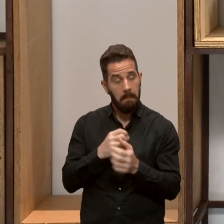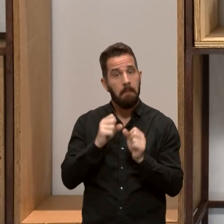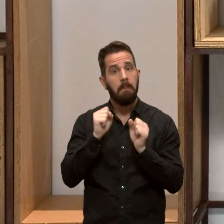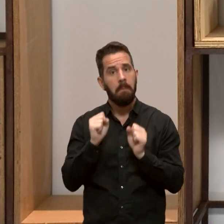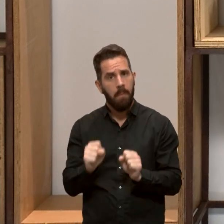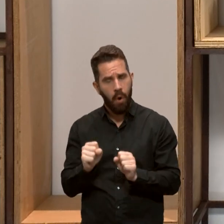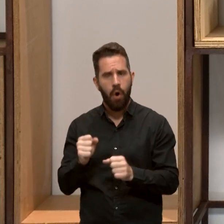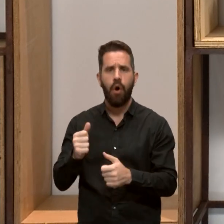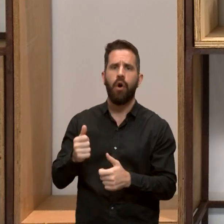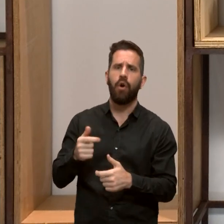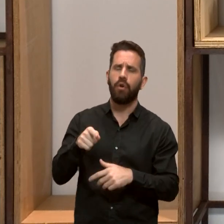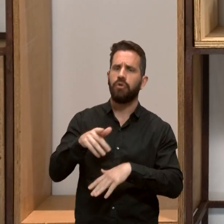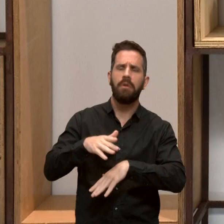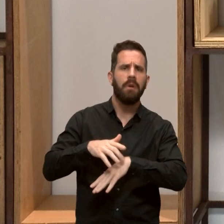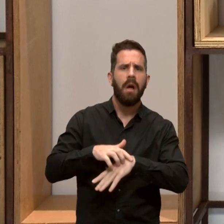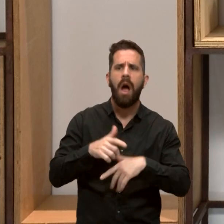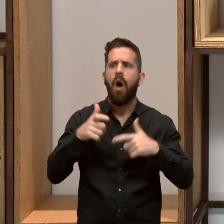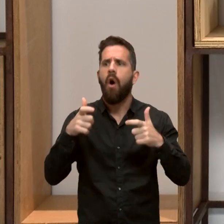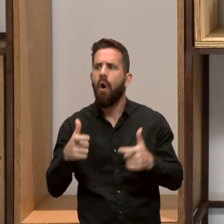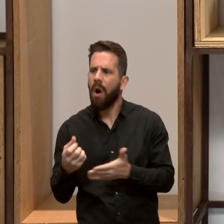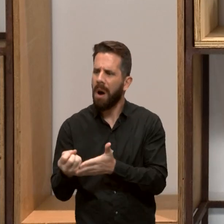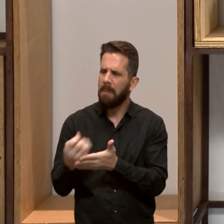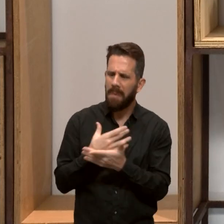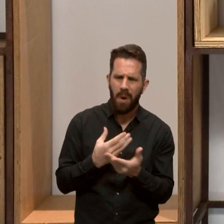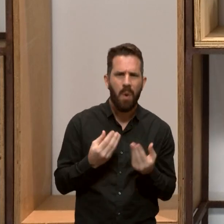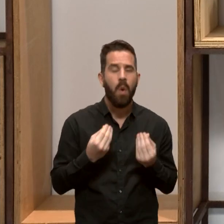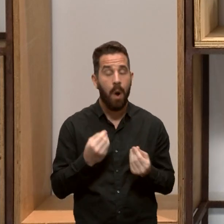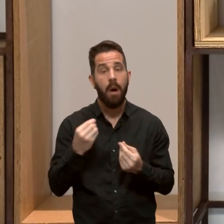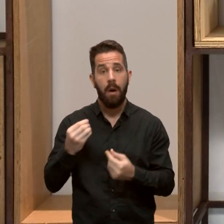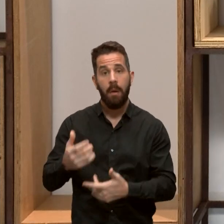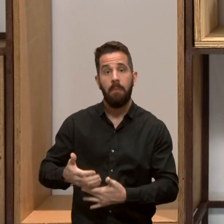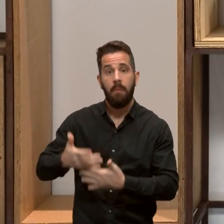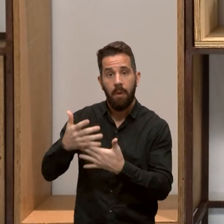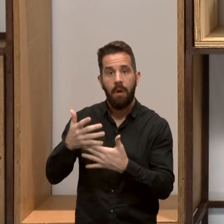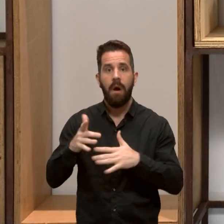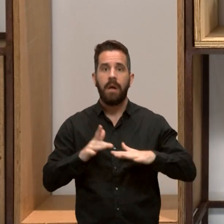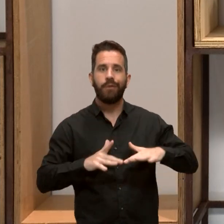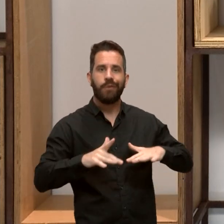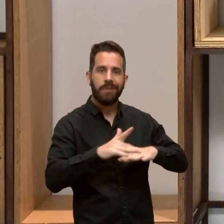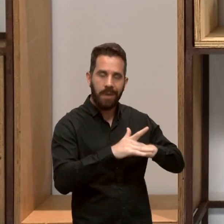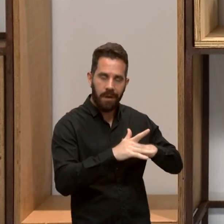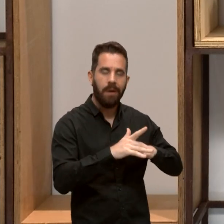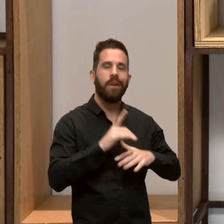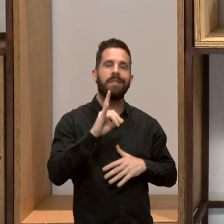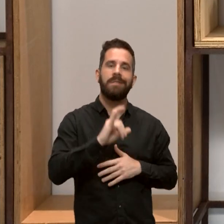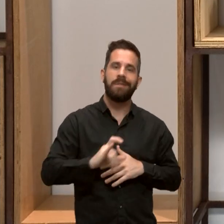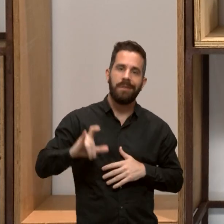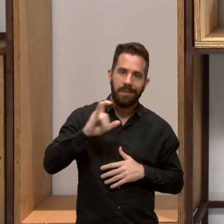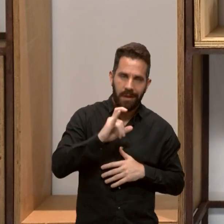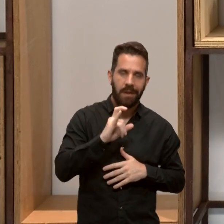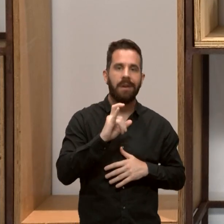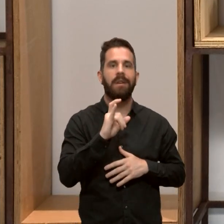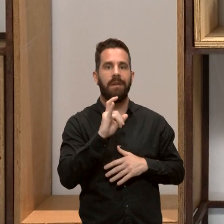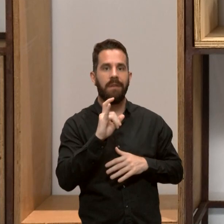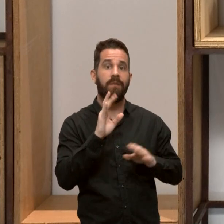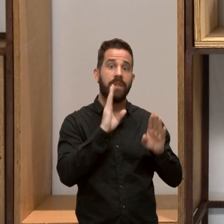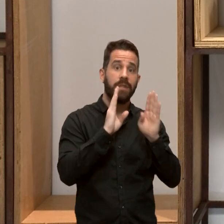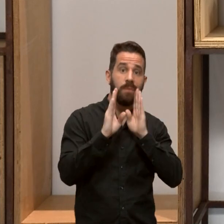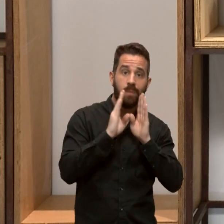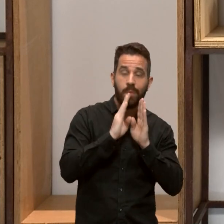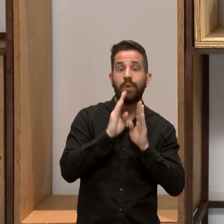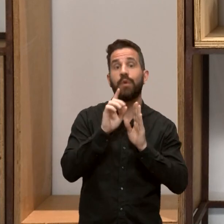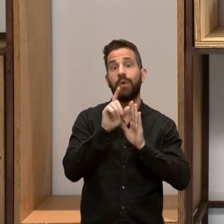deixar mensagem para a gente nas nossas redes sociais, Instagram, Facebook, Twitter e TikTok, a gente está sempre de olho